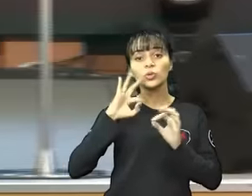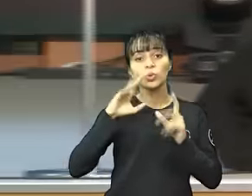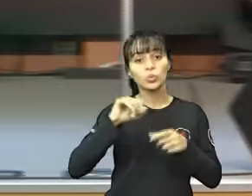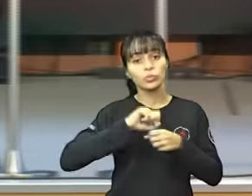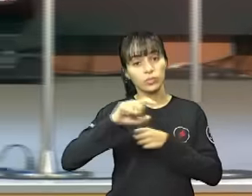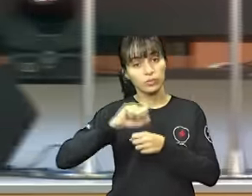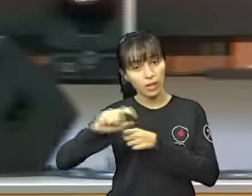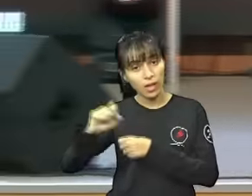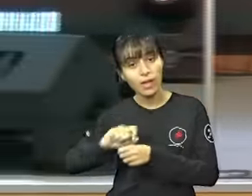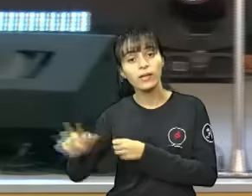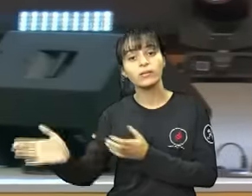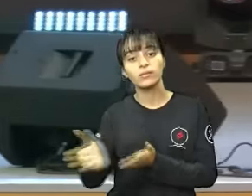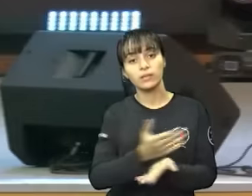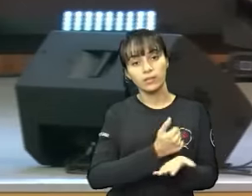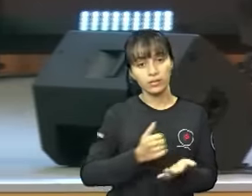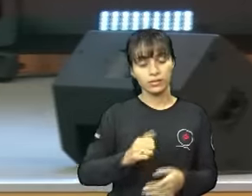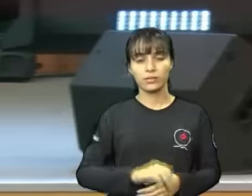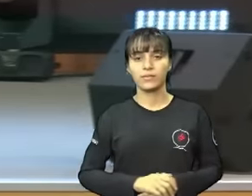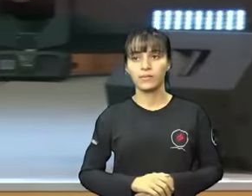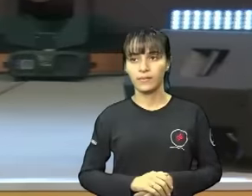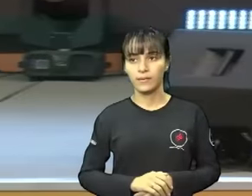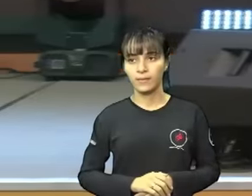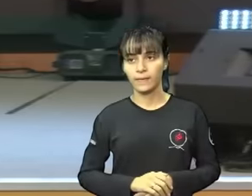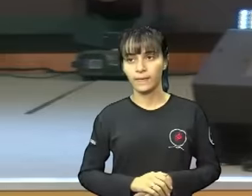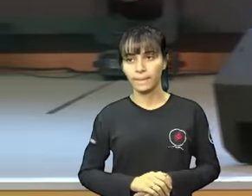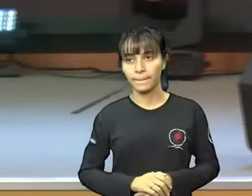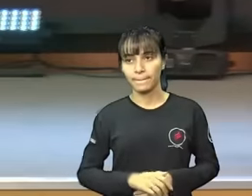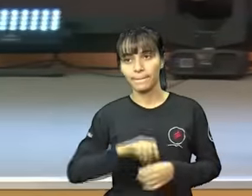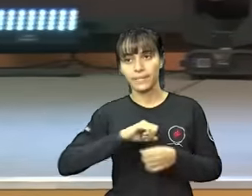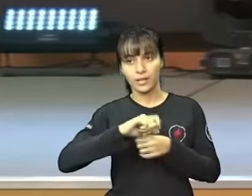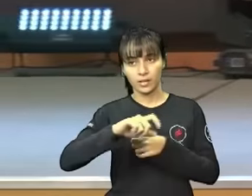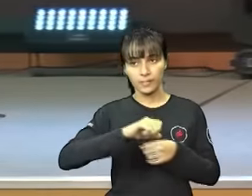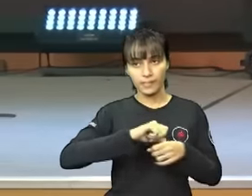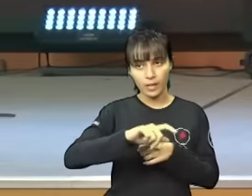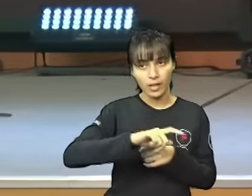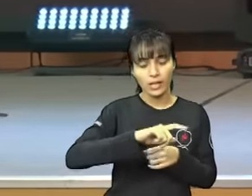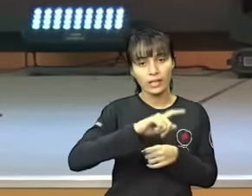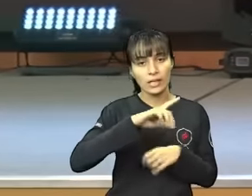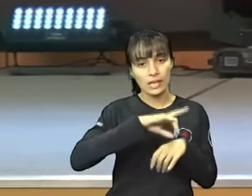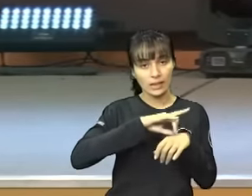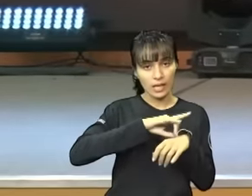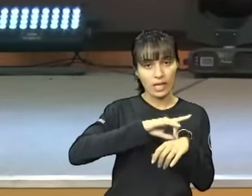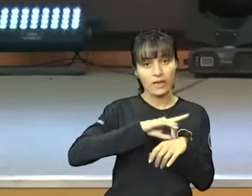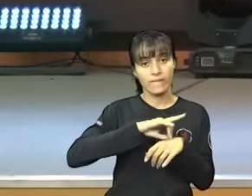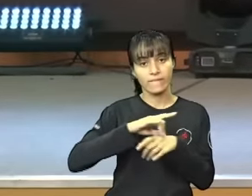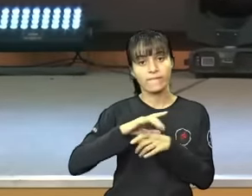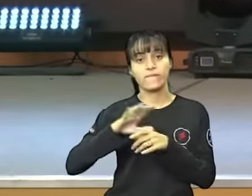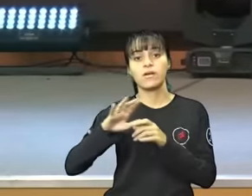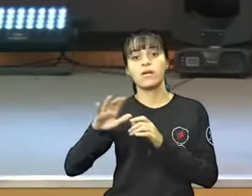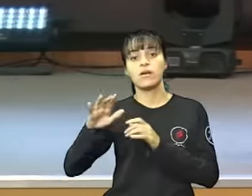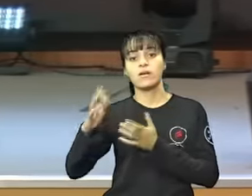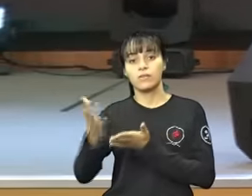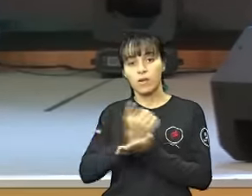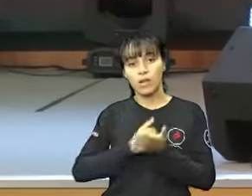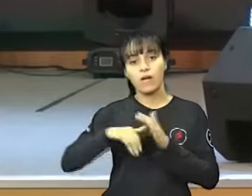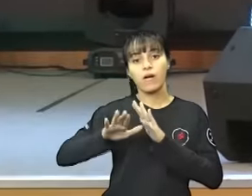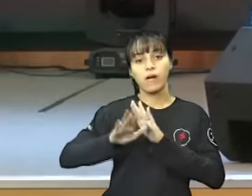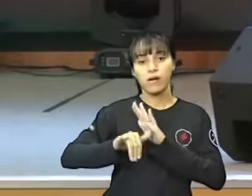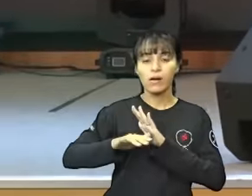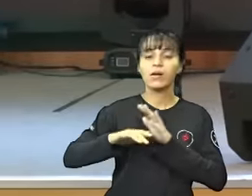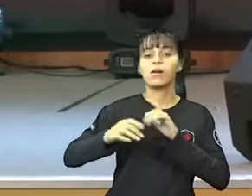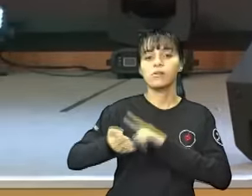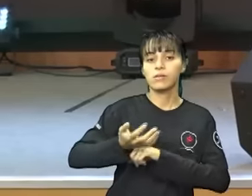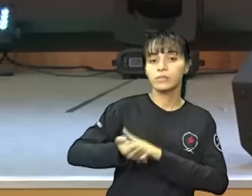plantar ele vai colher e o que planta na carne vai colher corrupção o que planta no